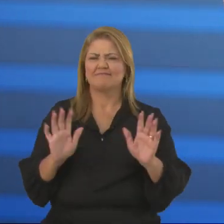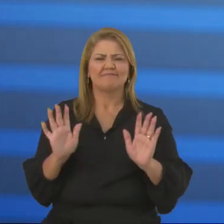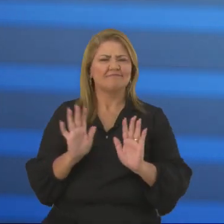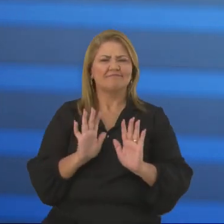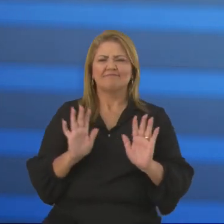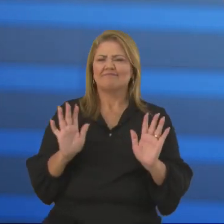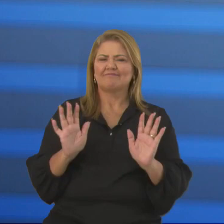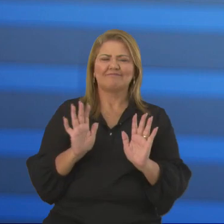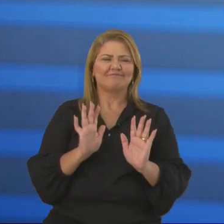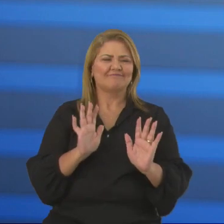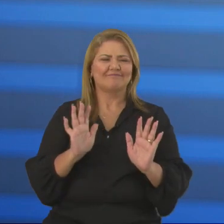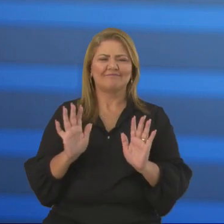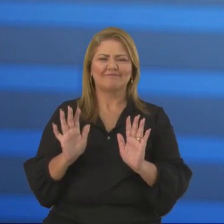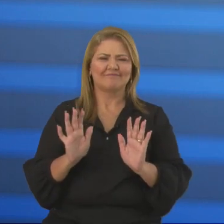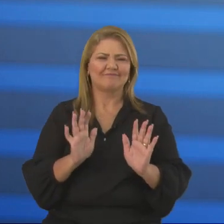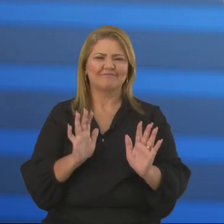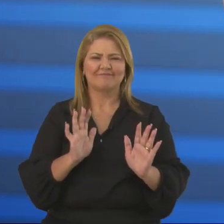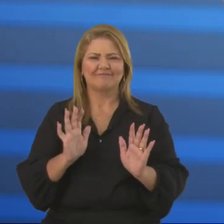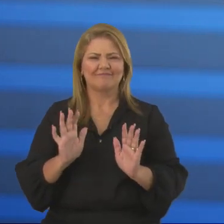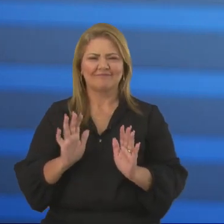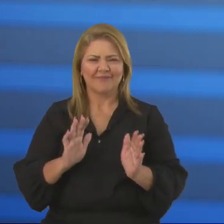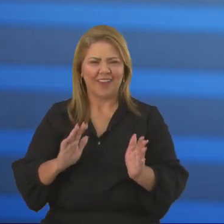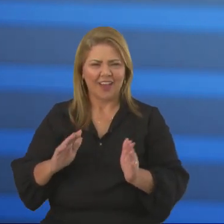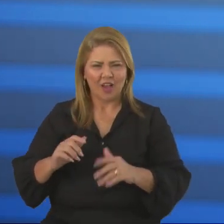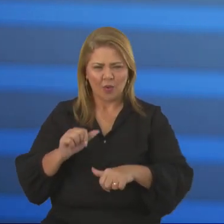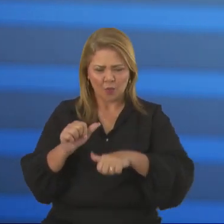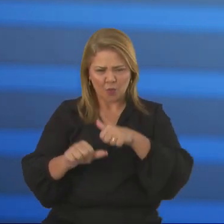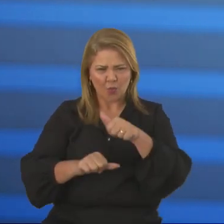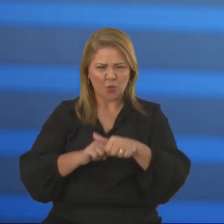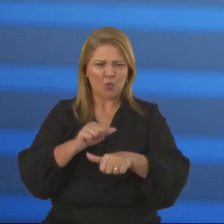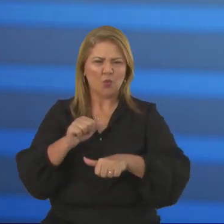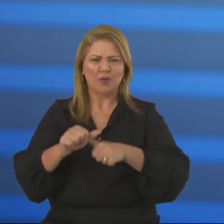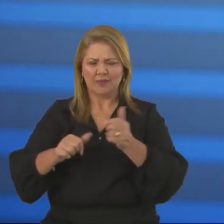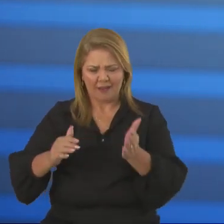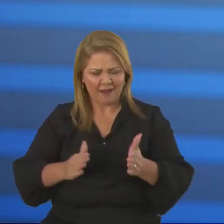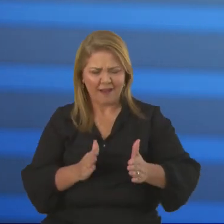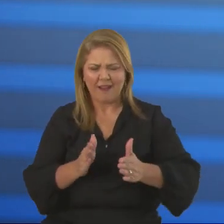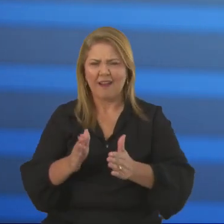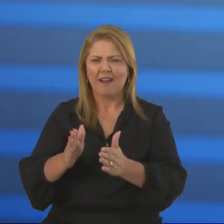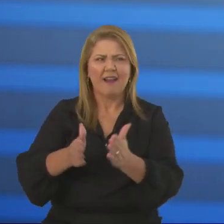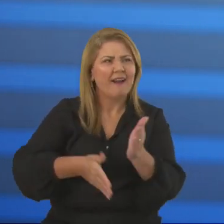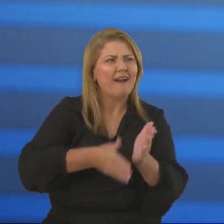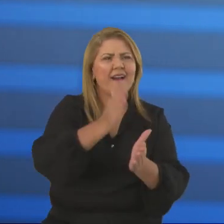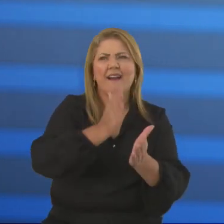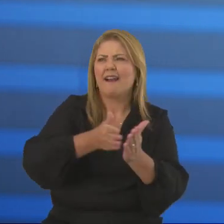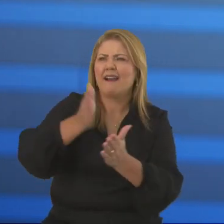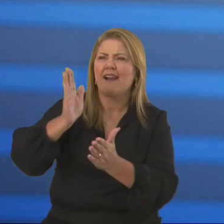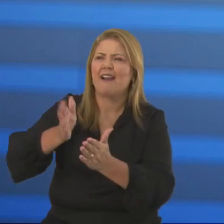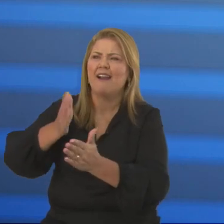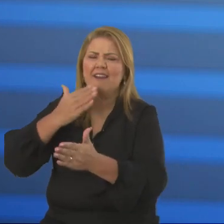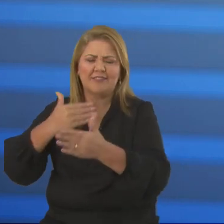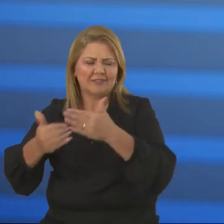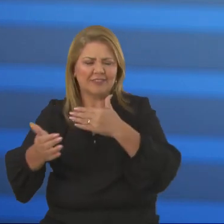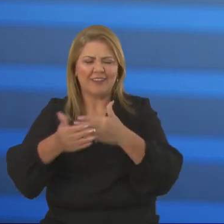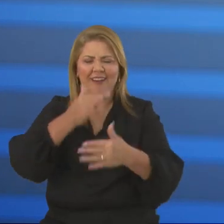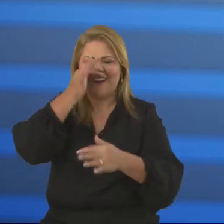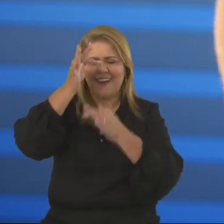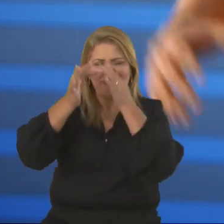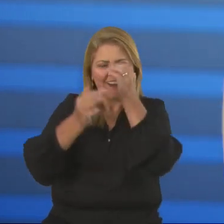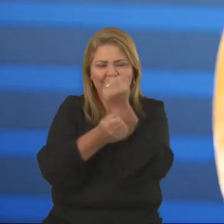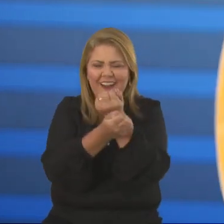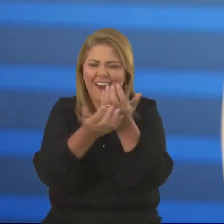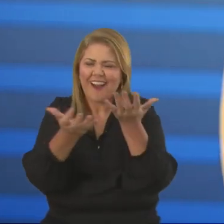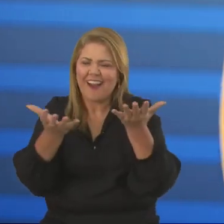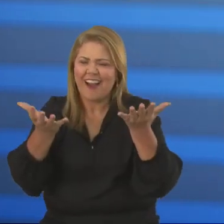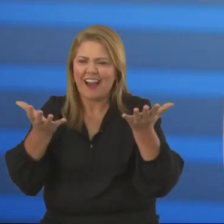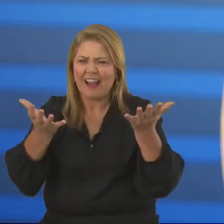Prefiro queimar o mapa, traçar de novo a estrada, ver cores nas cinzas e